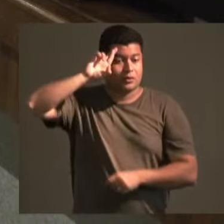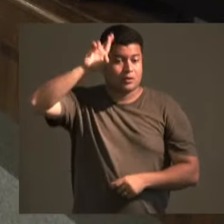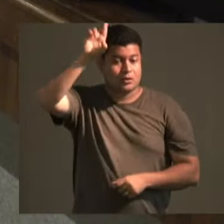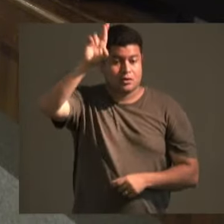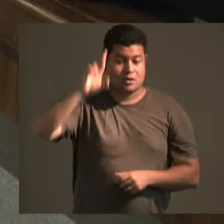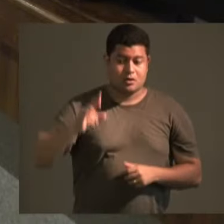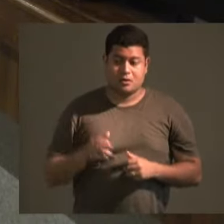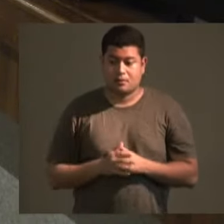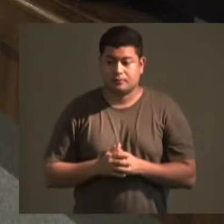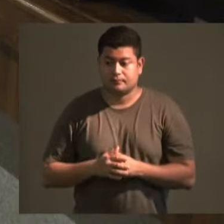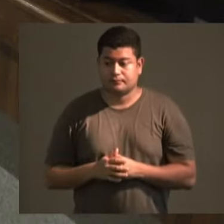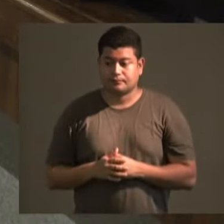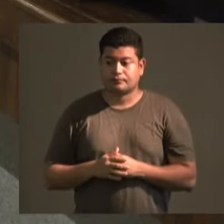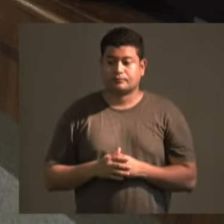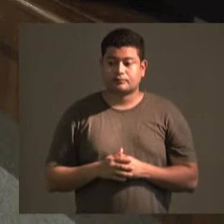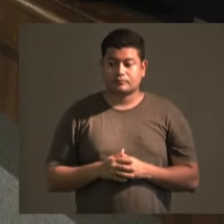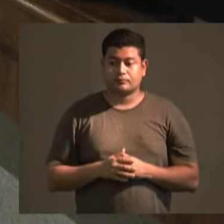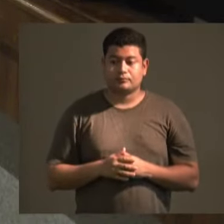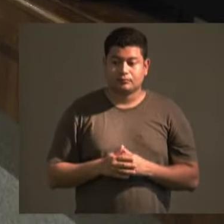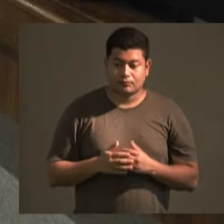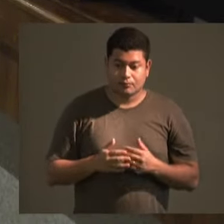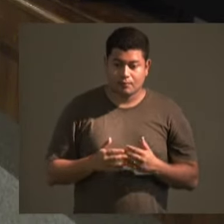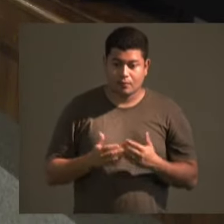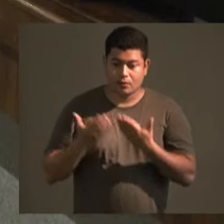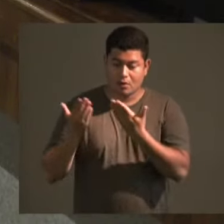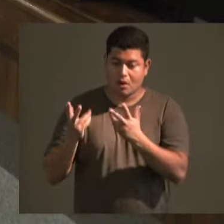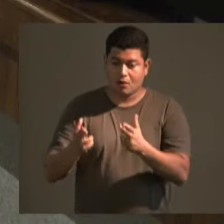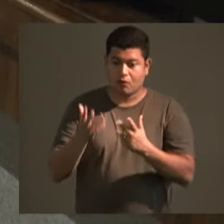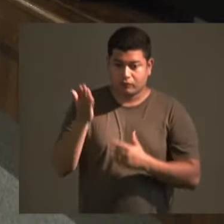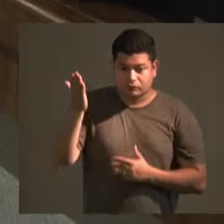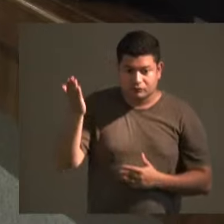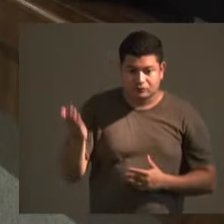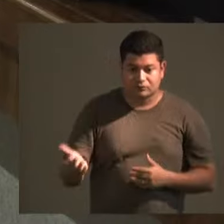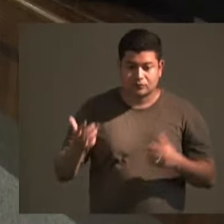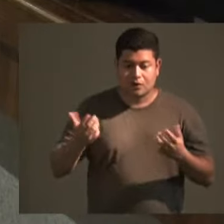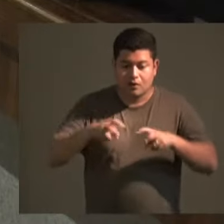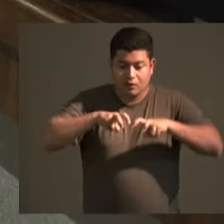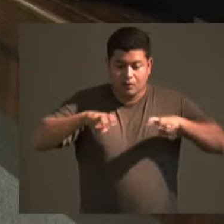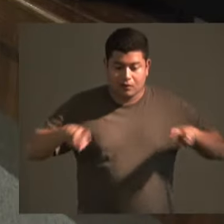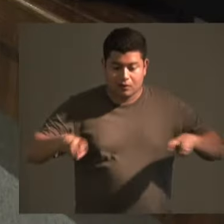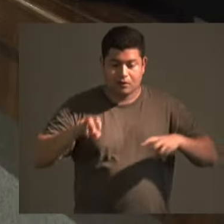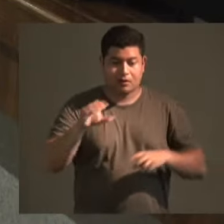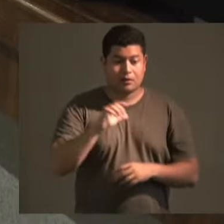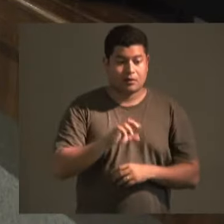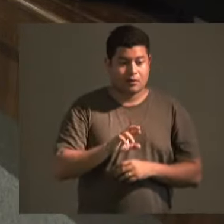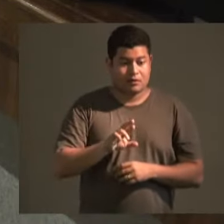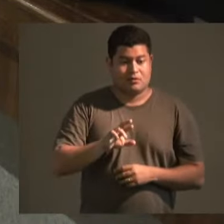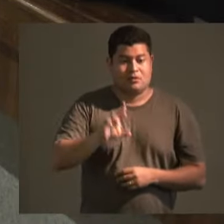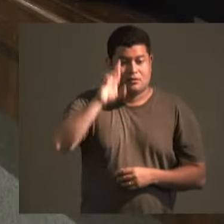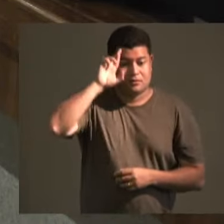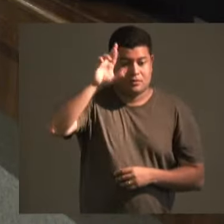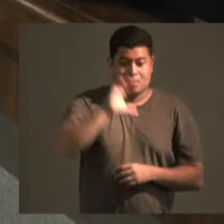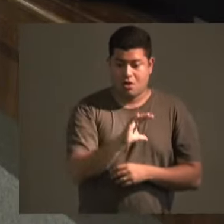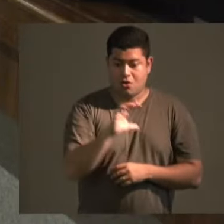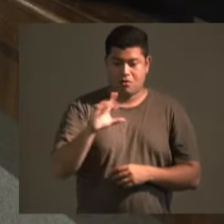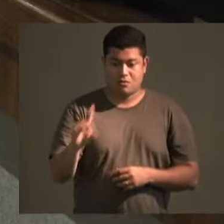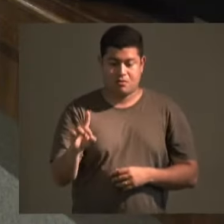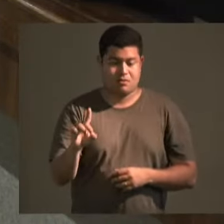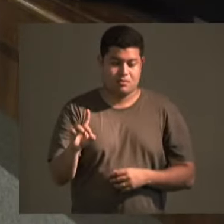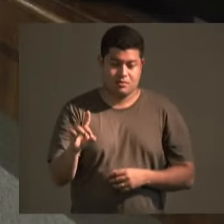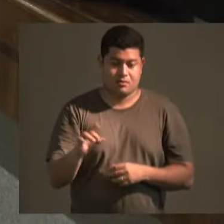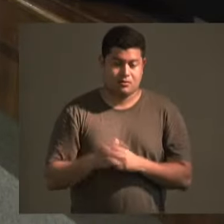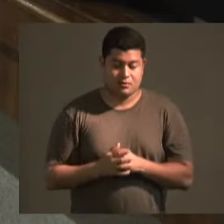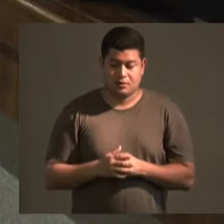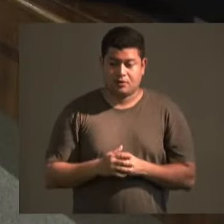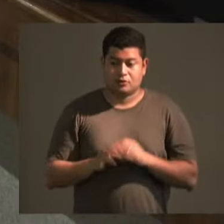relevância, é, que chama, né, mais atenção, relevância, como o senhor aqui, né, que pertence à coordenação, é, geralmente são